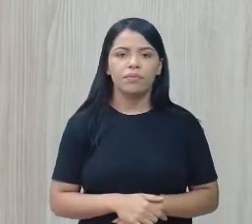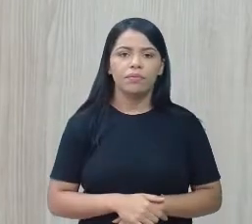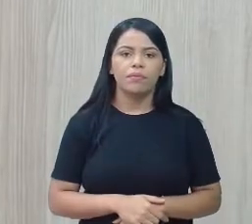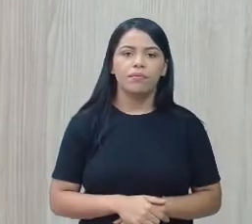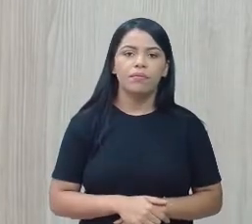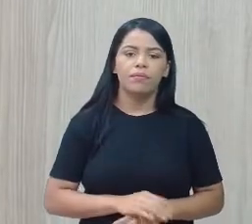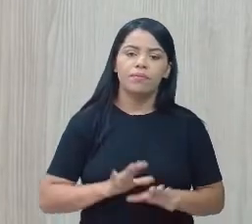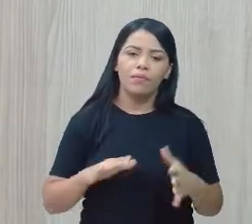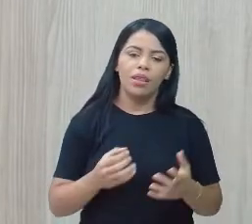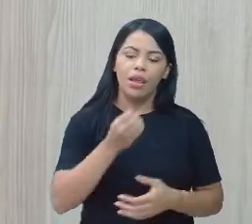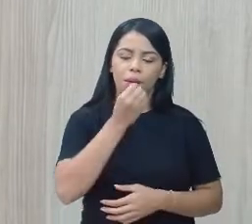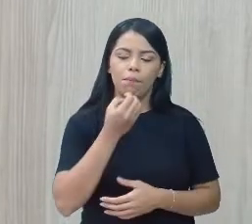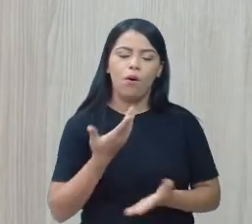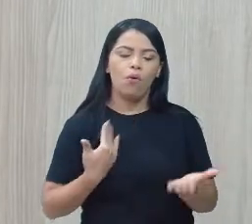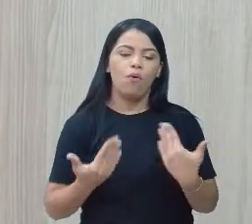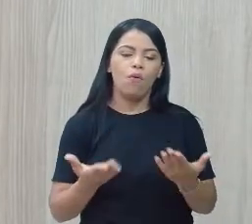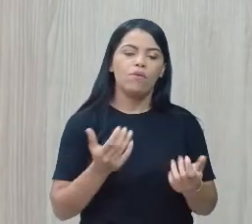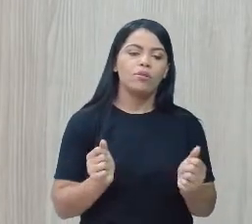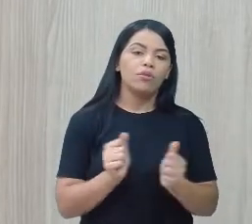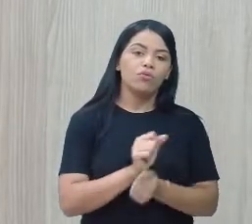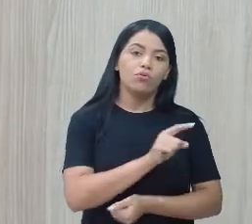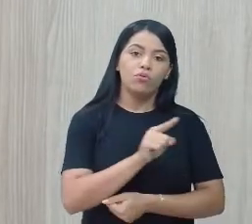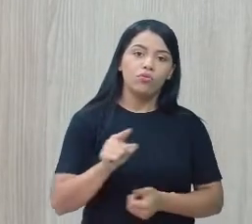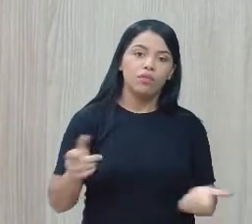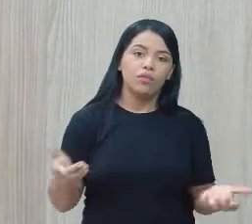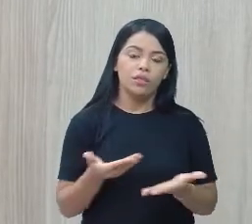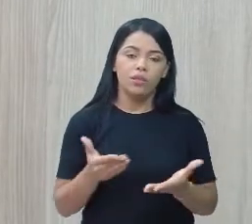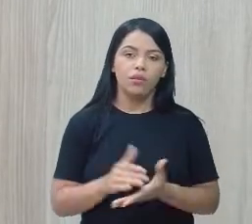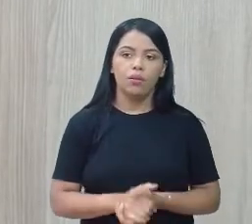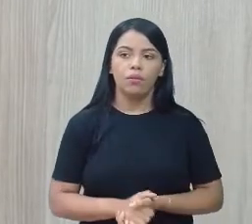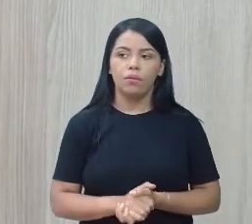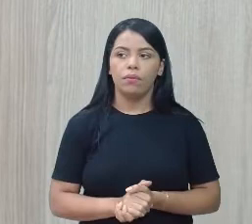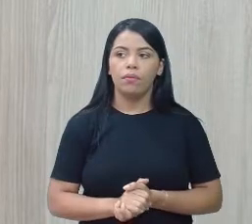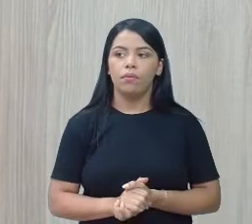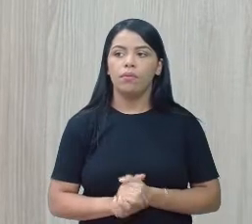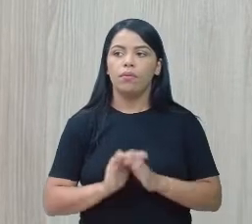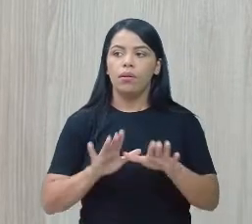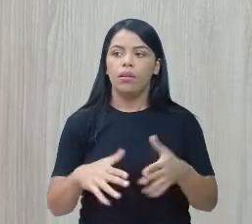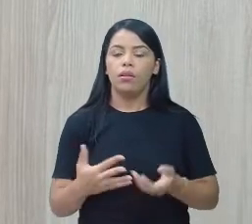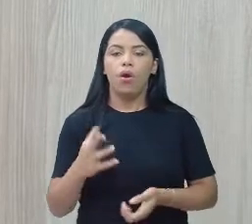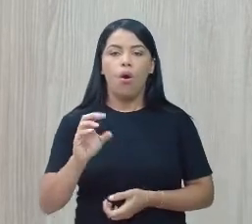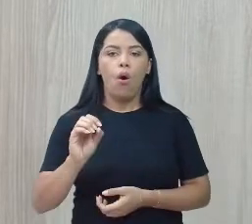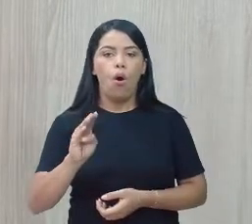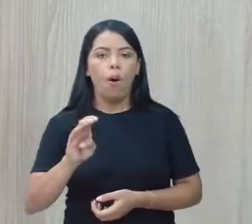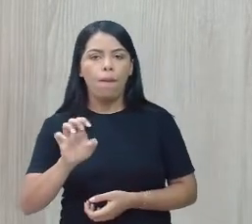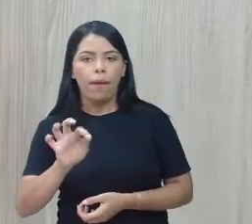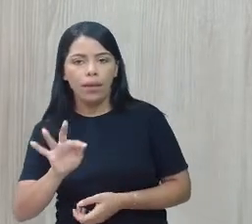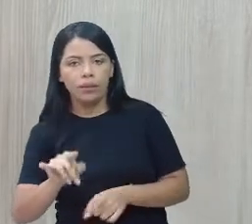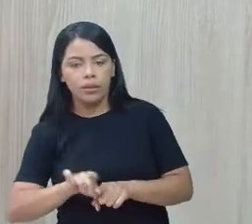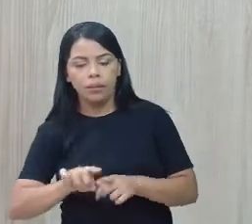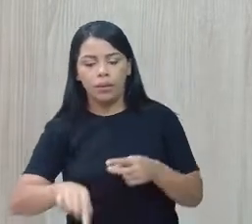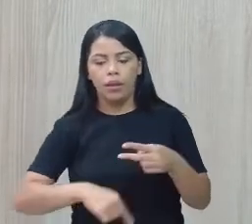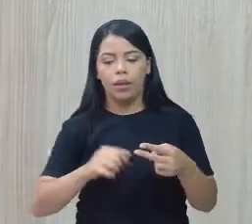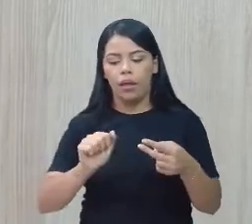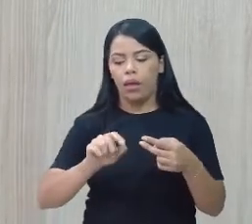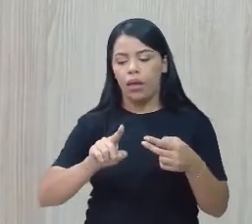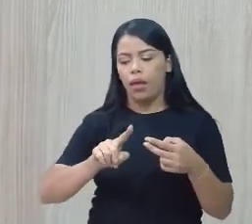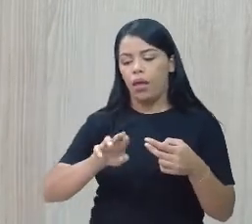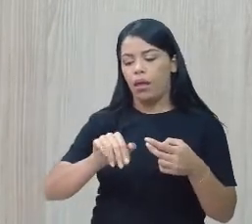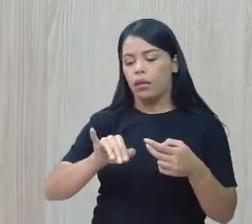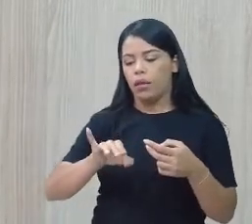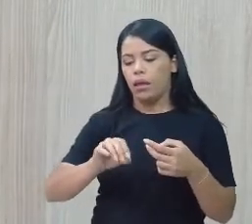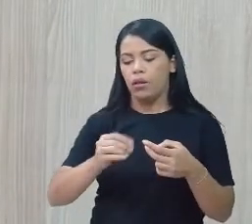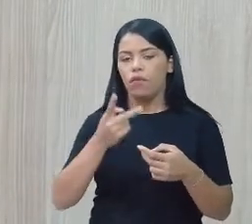Ai, gente, muito bom conversar com vocês aqui. Tanto Robert quanto Adriano falaram que gostam muito de